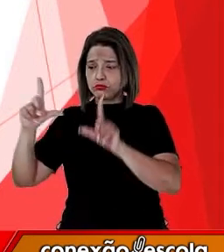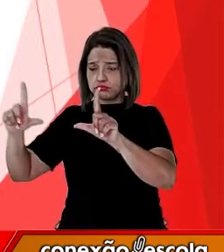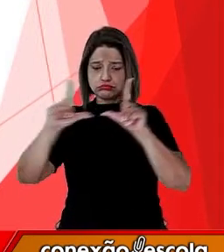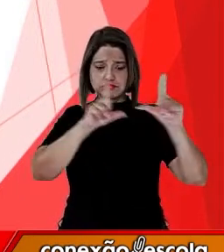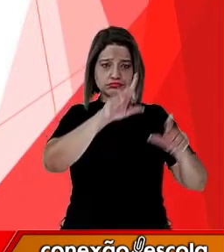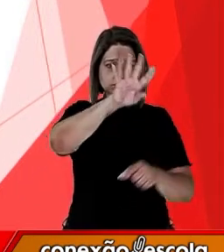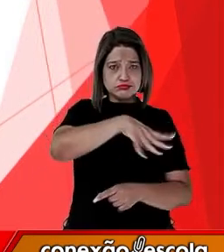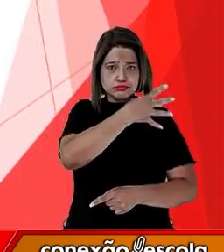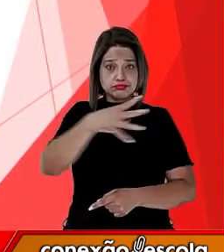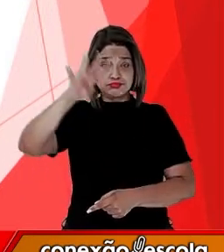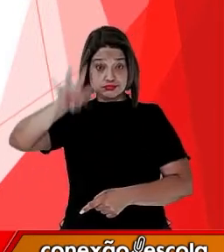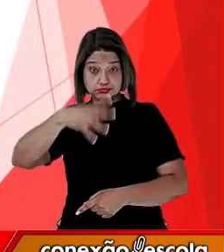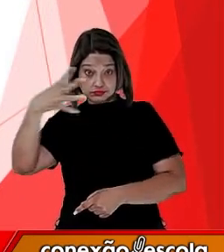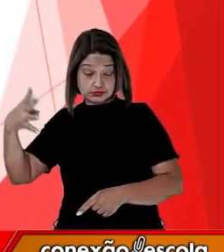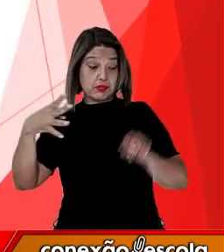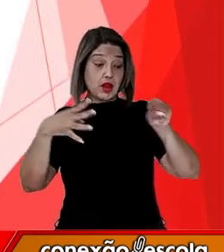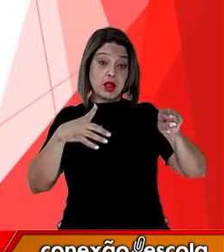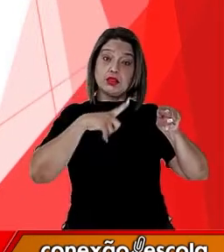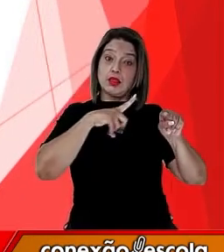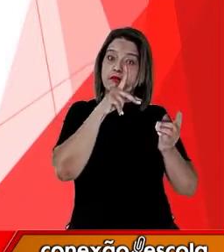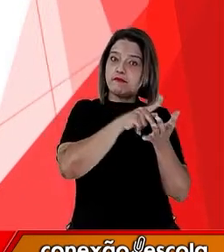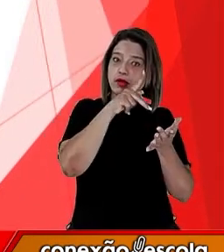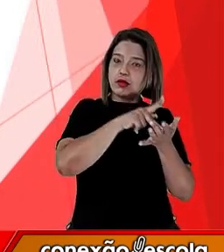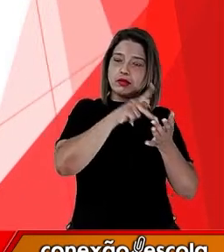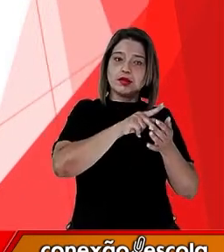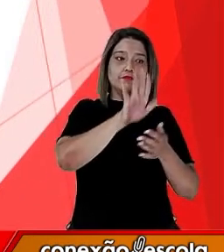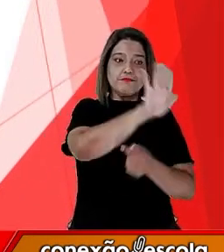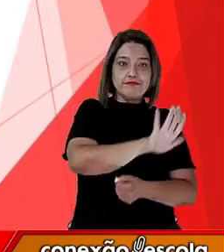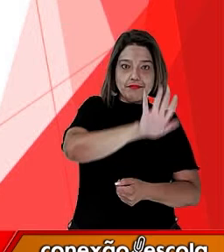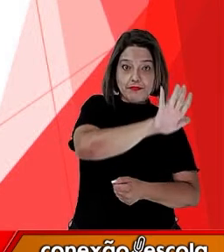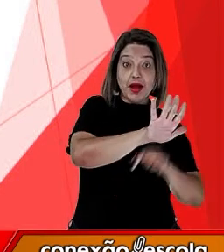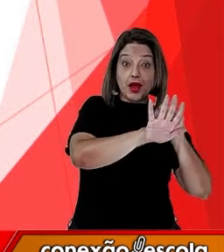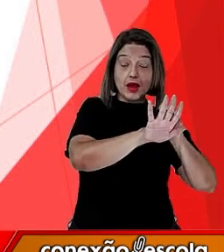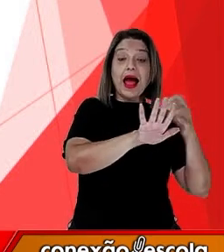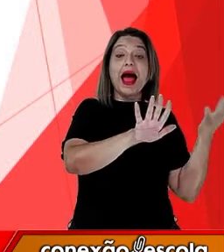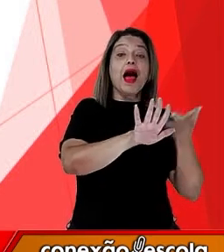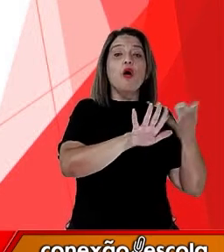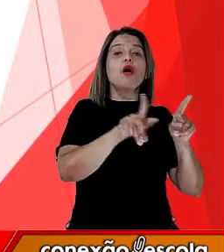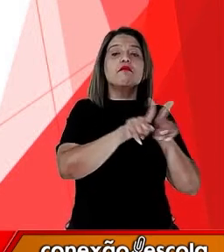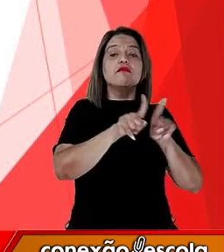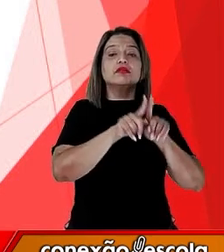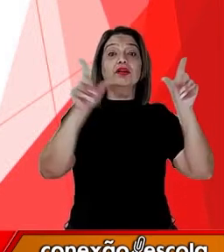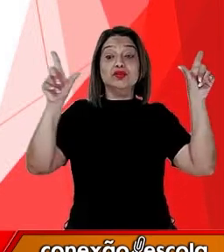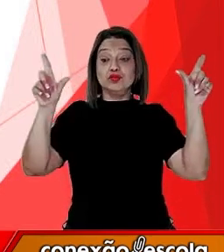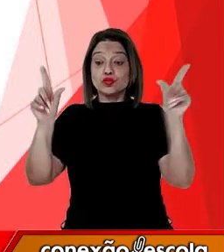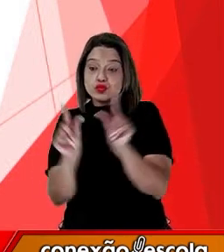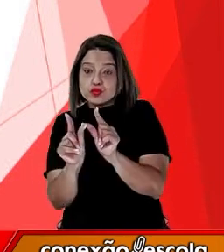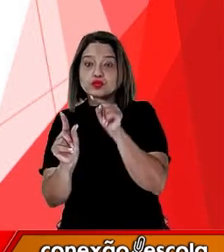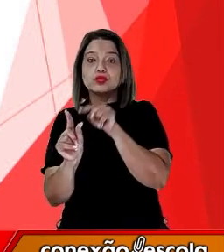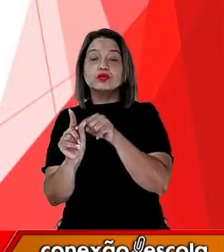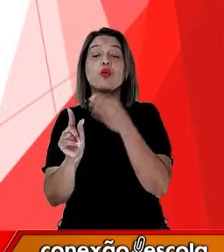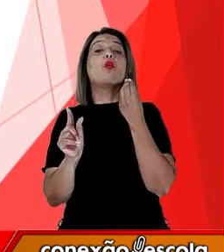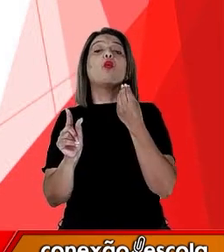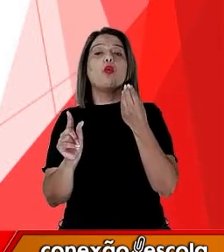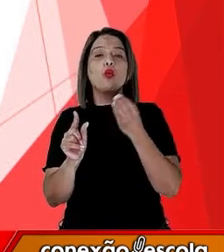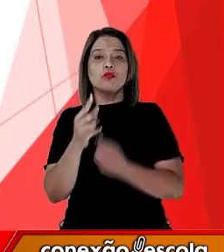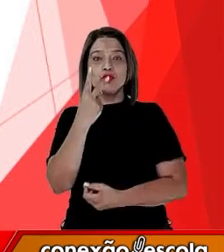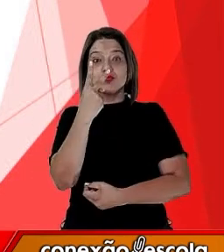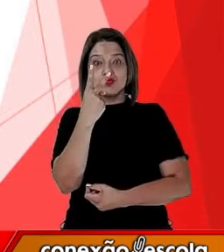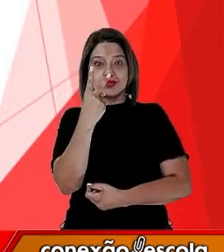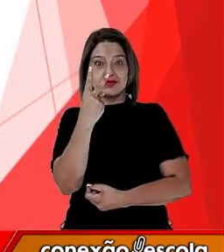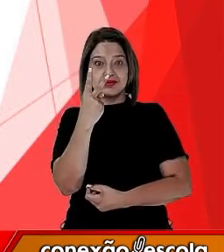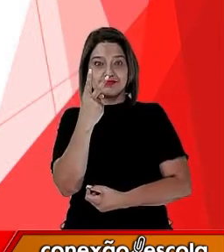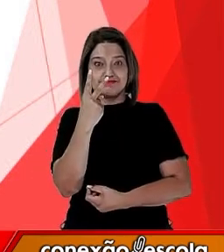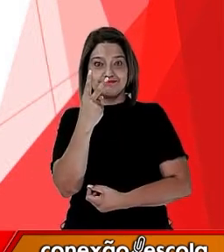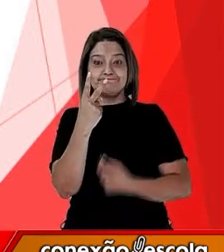figura original e aqui nós vamos fazer uma redução em 2 vezes desta imagem.